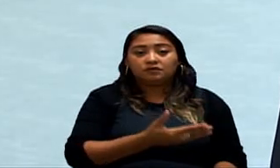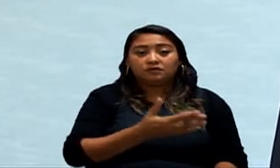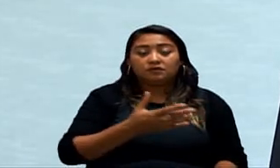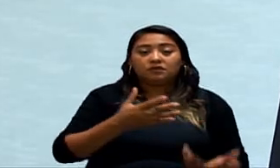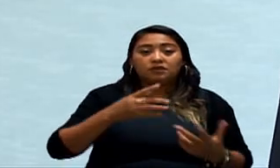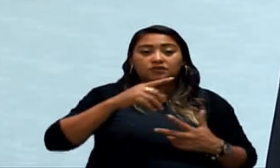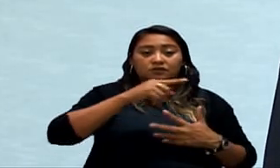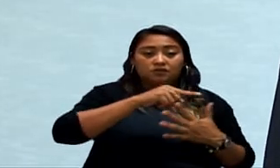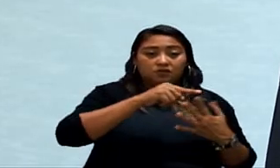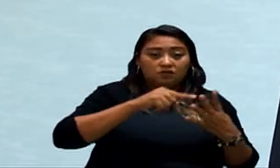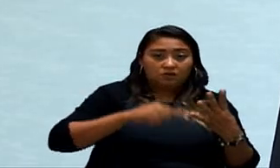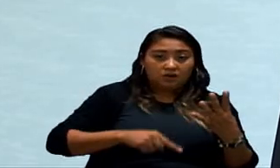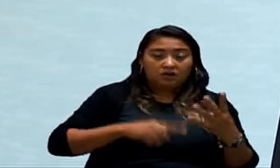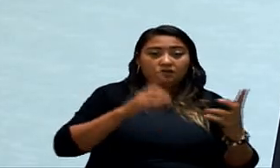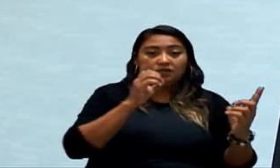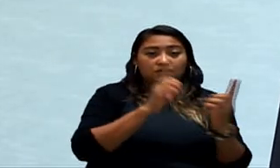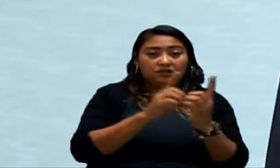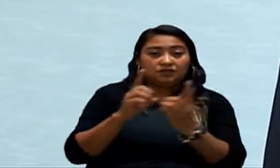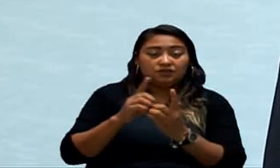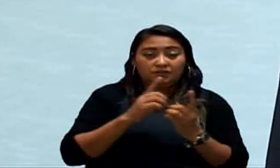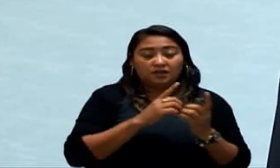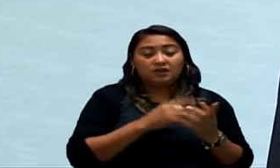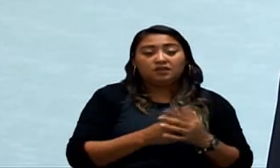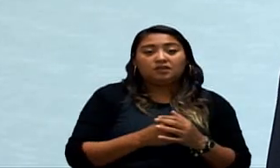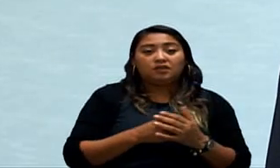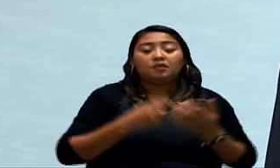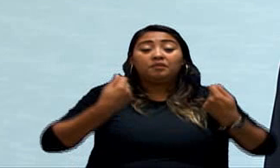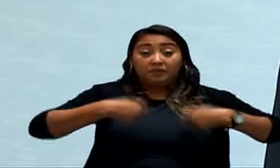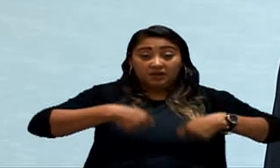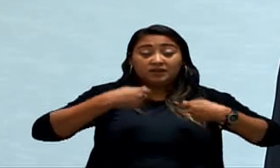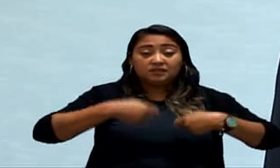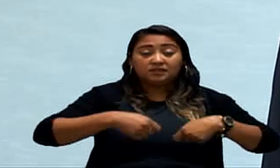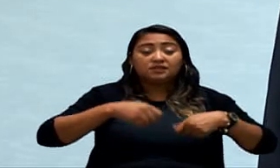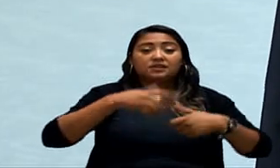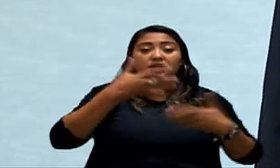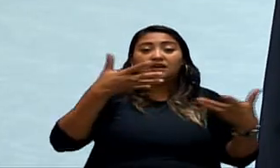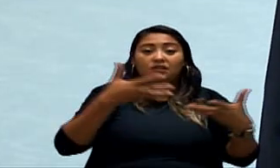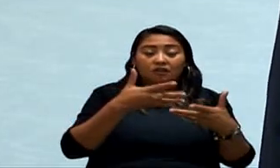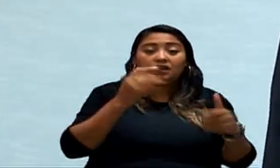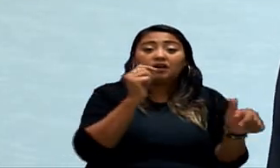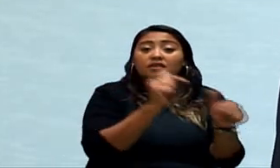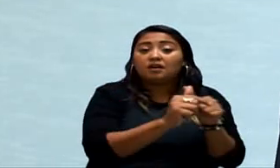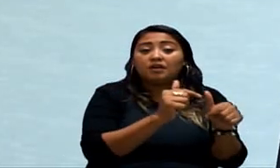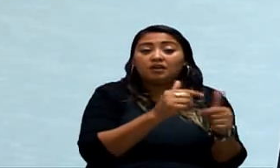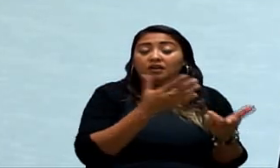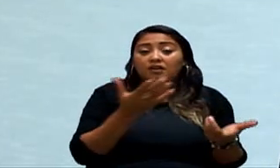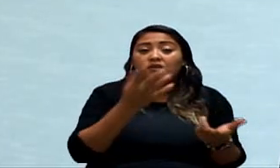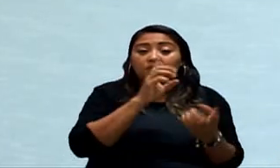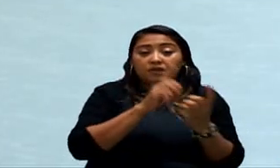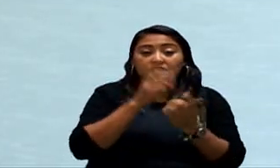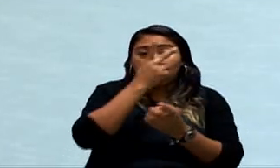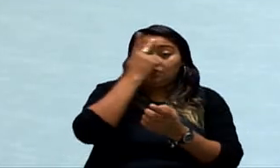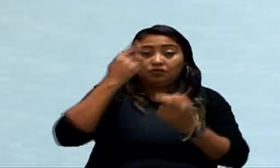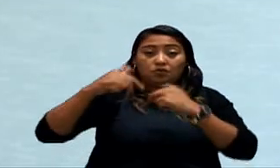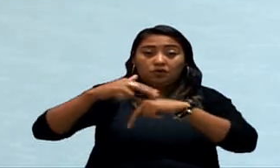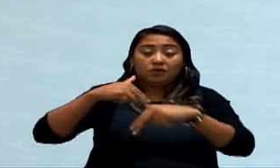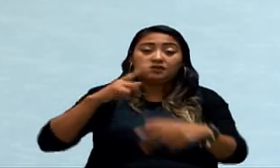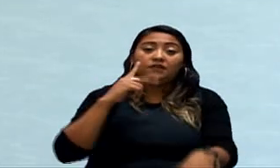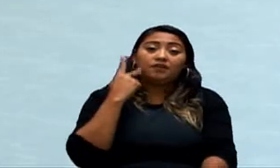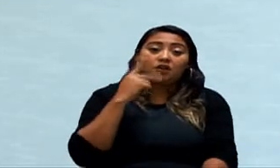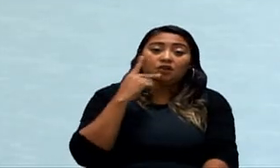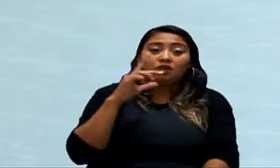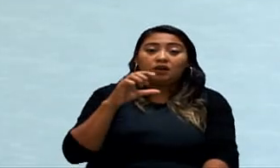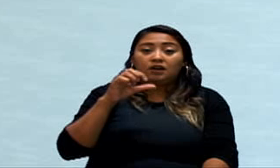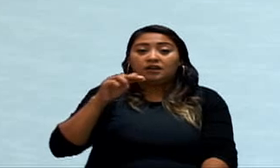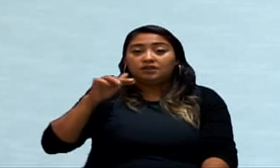essas unidades de atendimento que deveriam estar prestando serviço para a população. Vereador